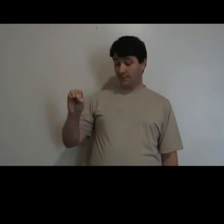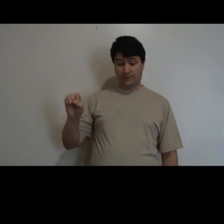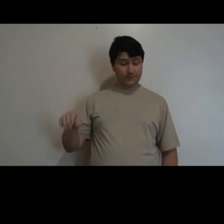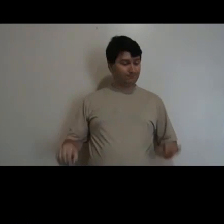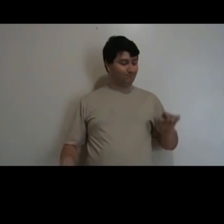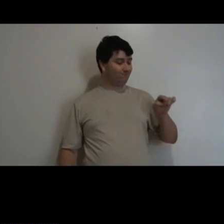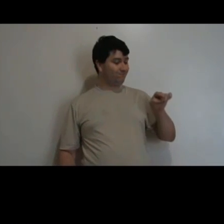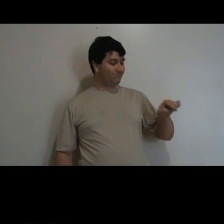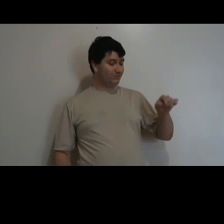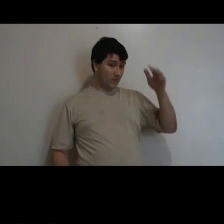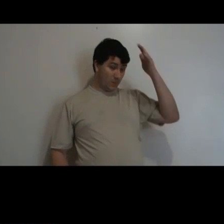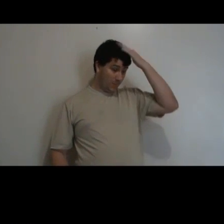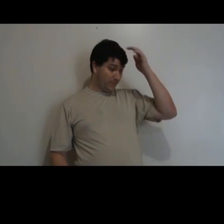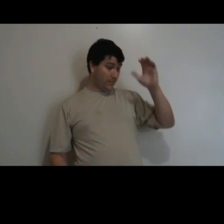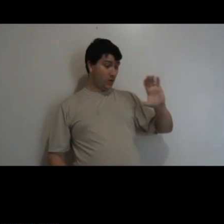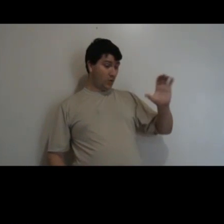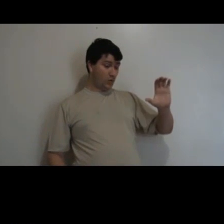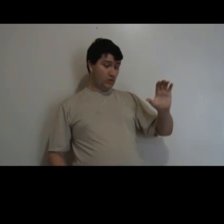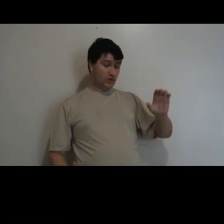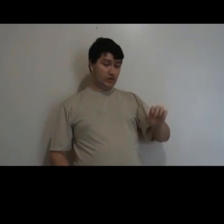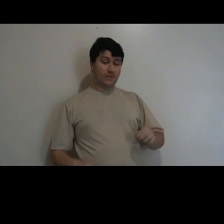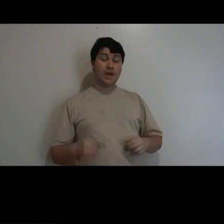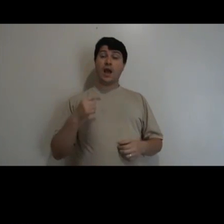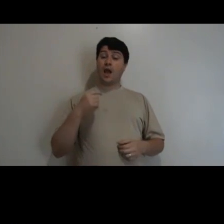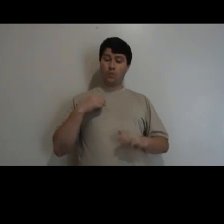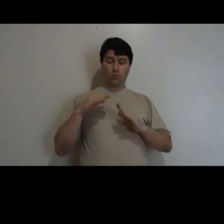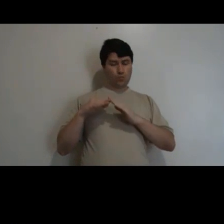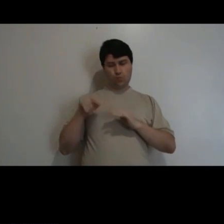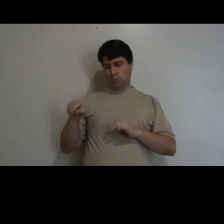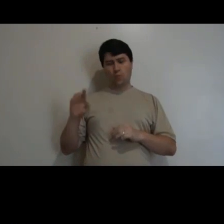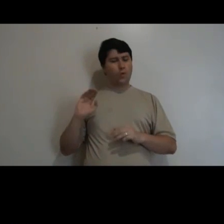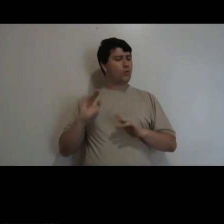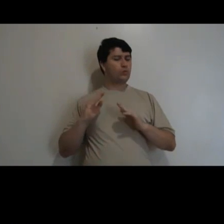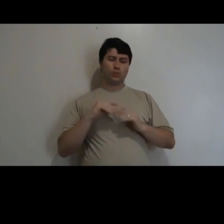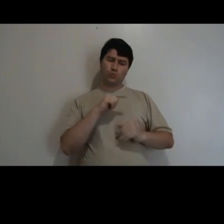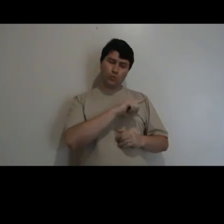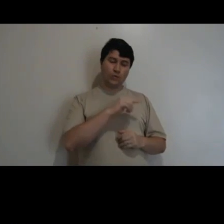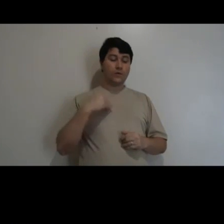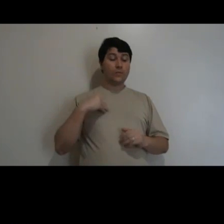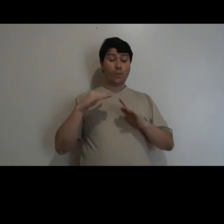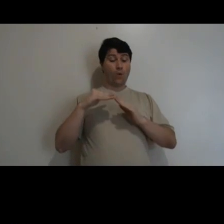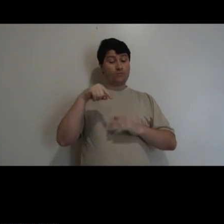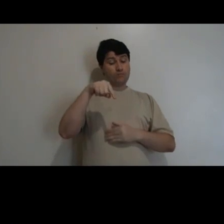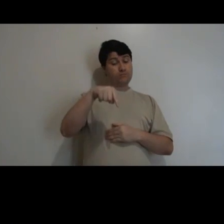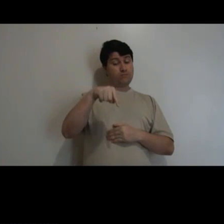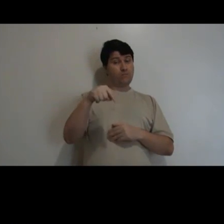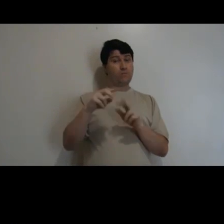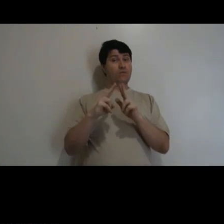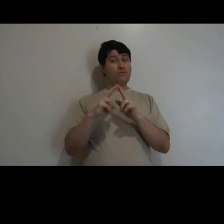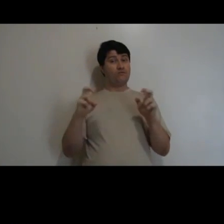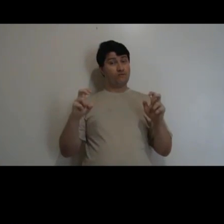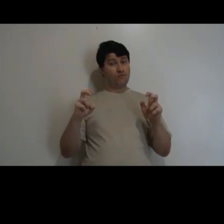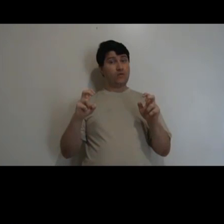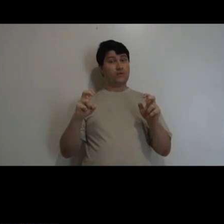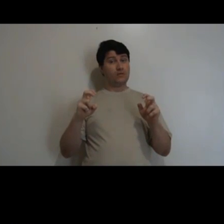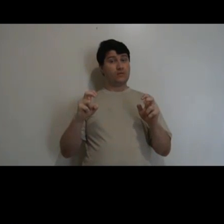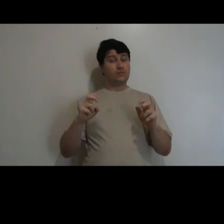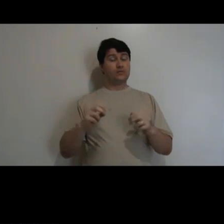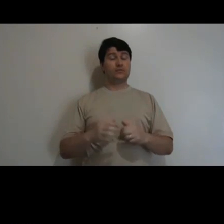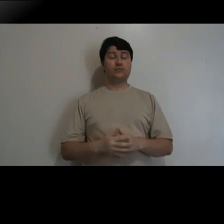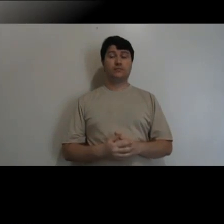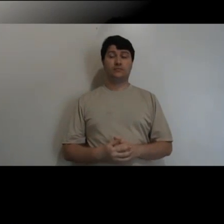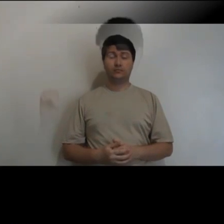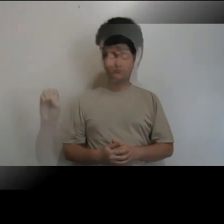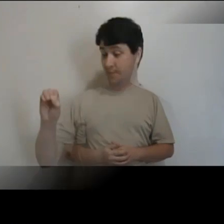Então, ó, Porto Alegre ali e aqui fica Curitiba. Ah, eu não moro ali, eu não moro lá, eu moro aqui no